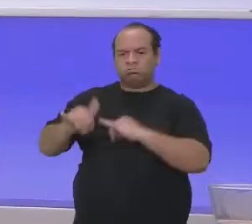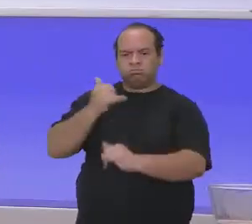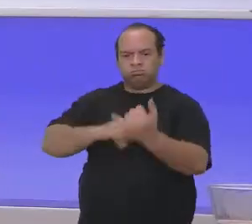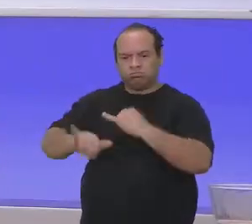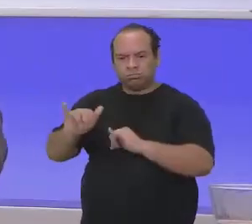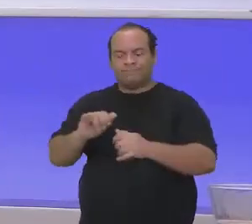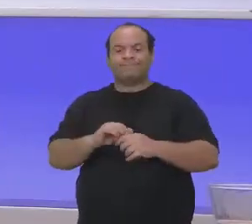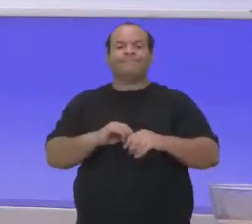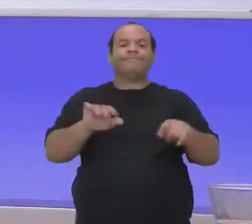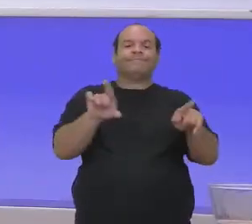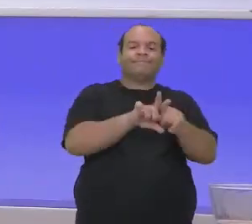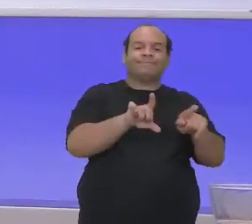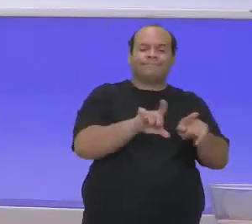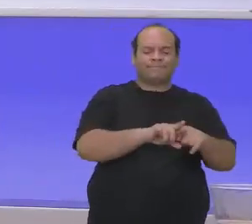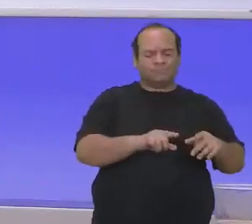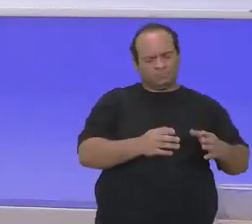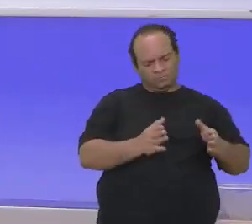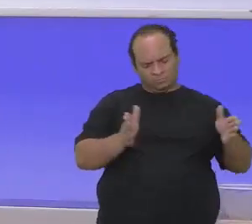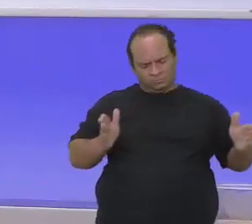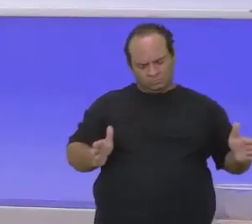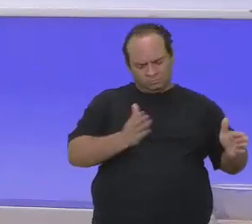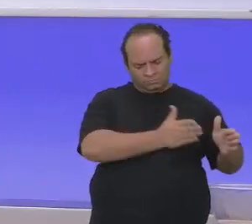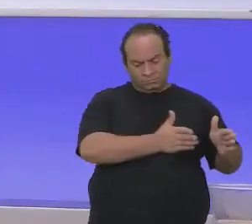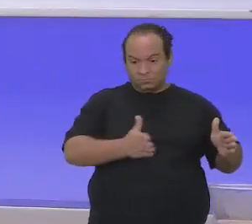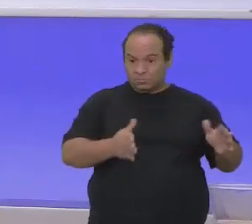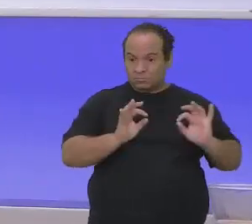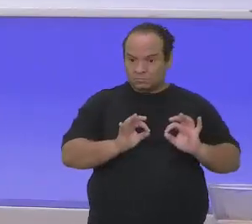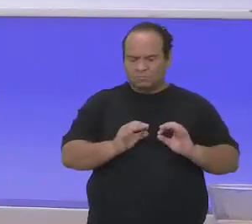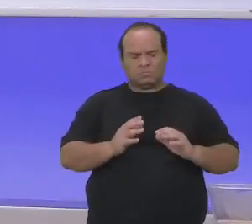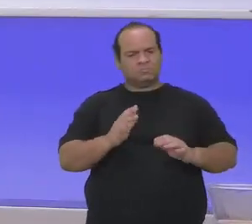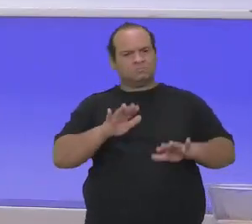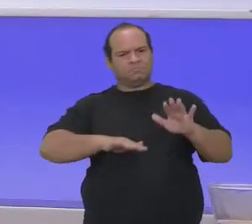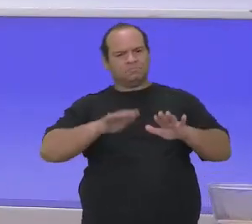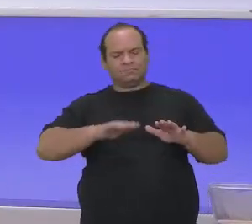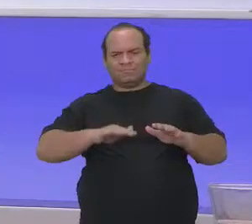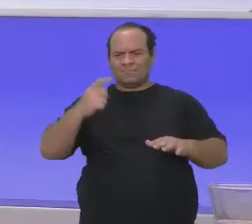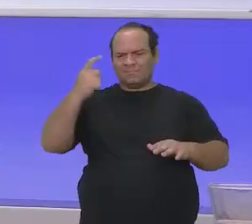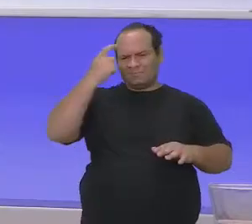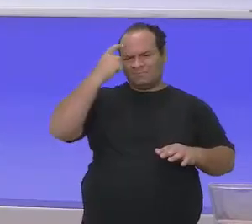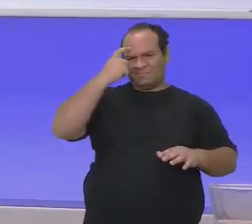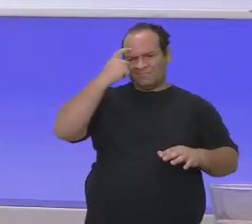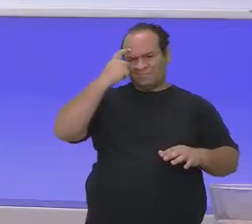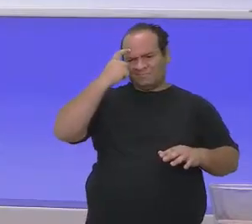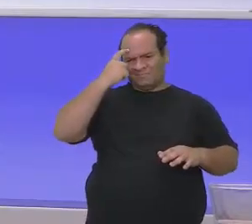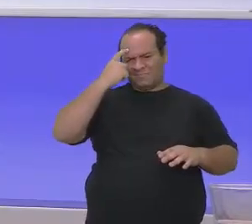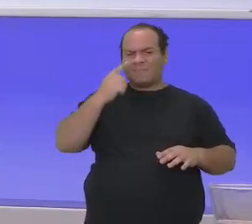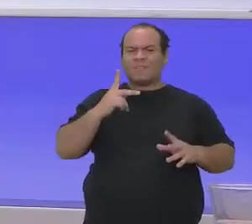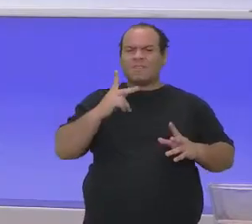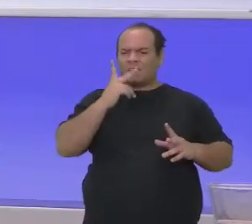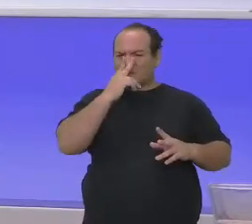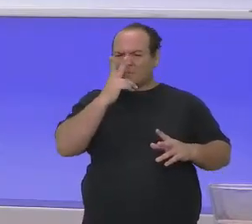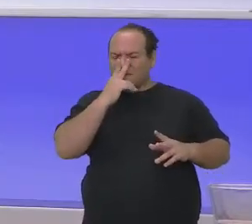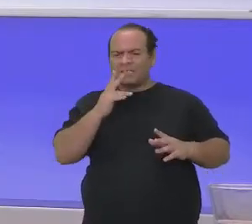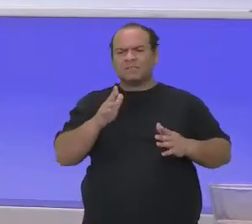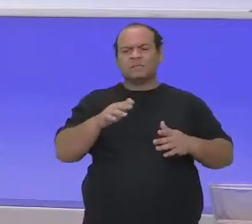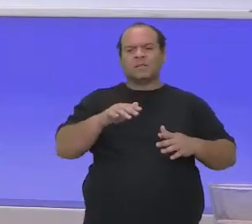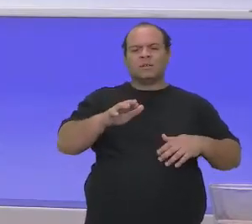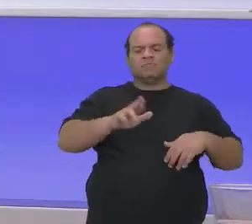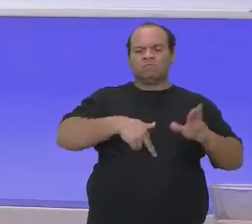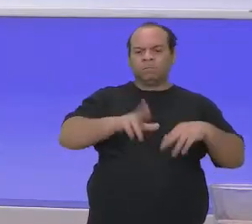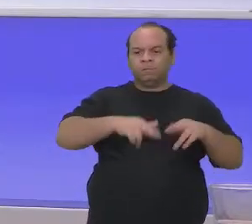a parte de transmissão, quando a gente pode pensar que ela é como se fosse as rodovias, fazendo